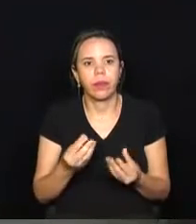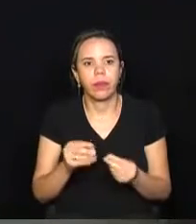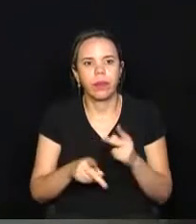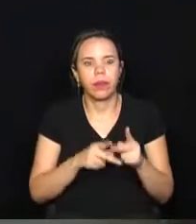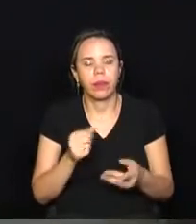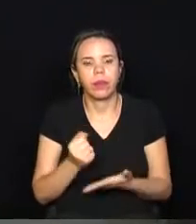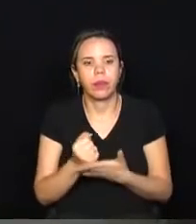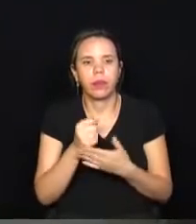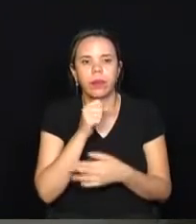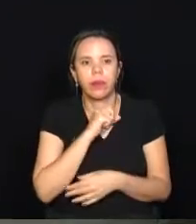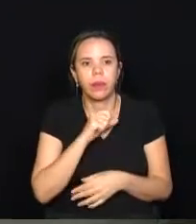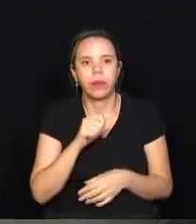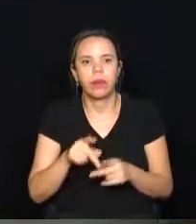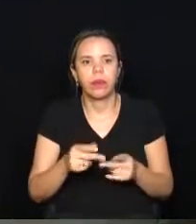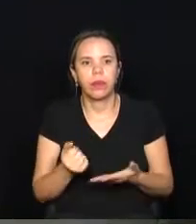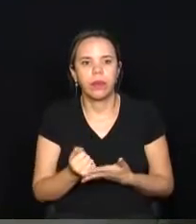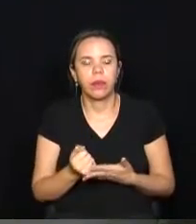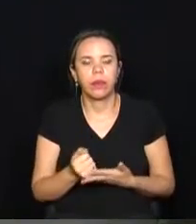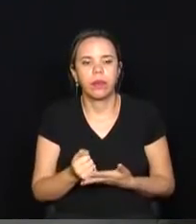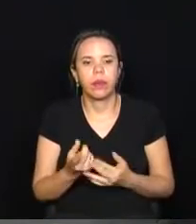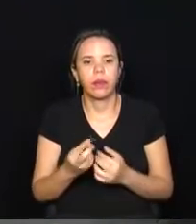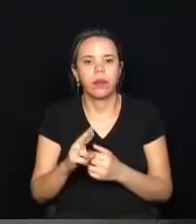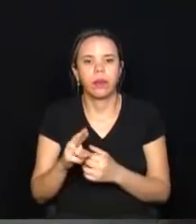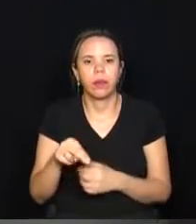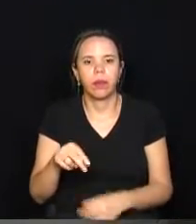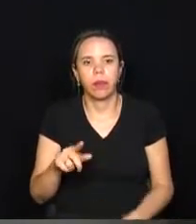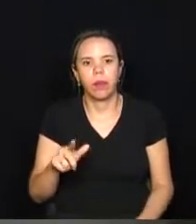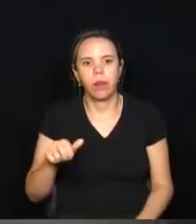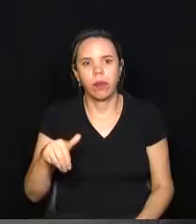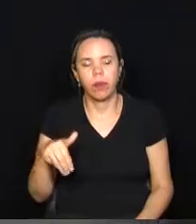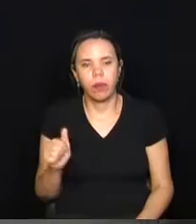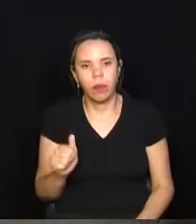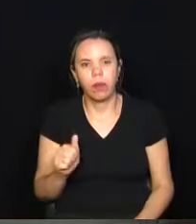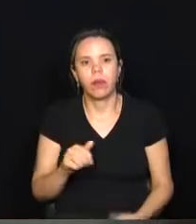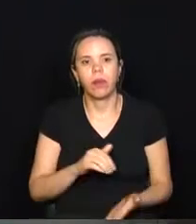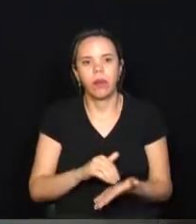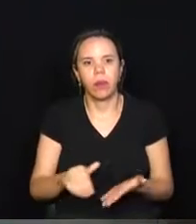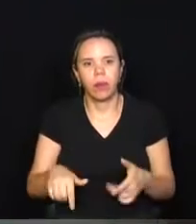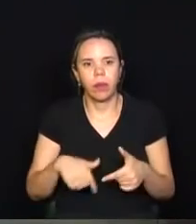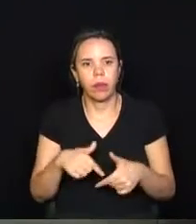já temos, né, a doutora Nelma, que está na relatoria.